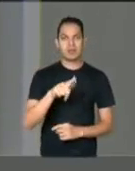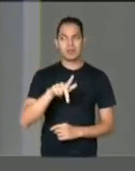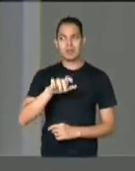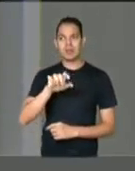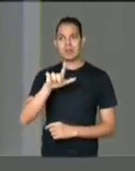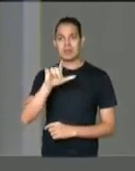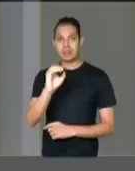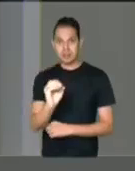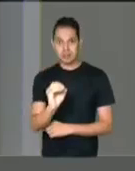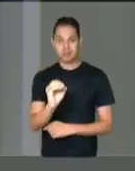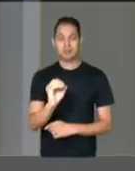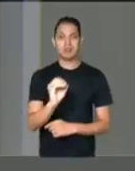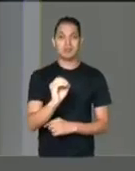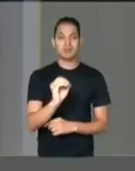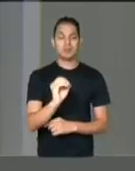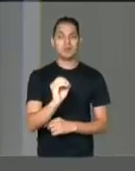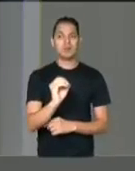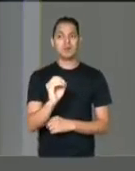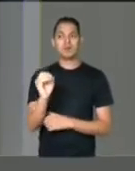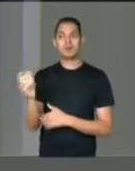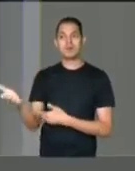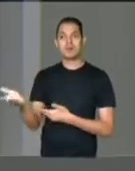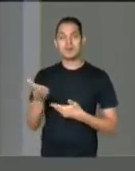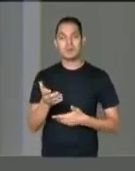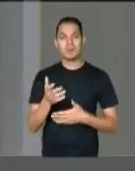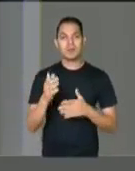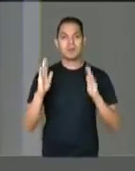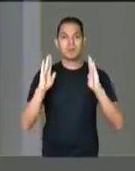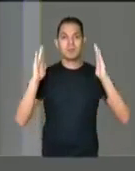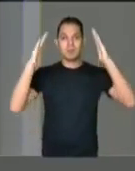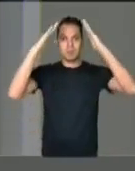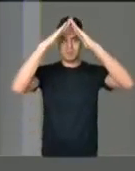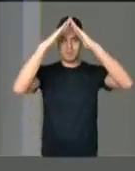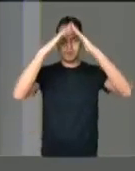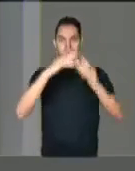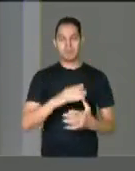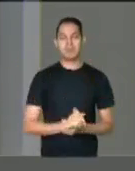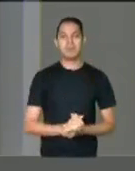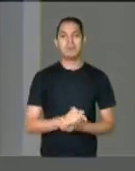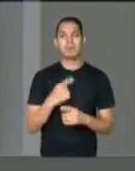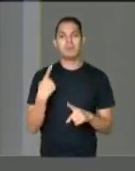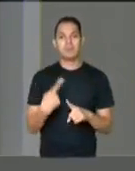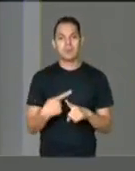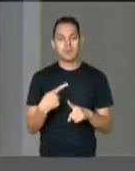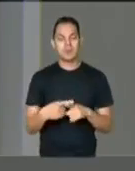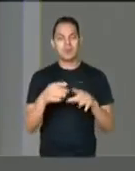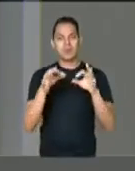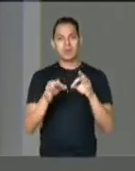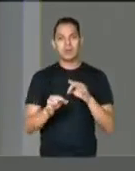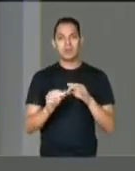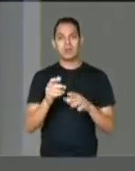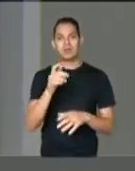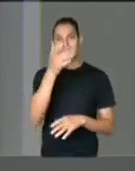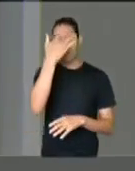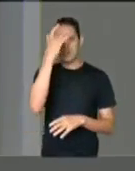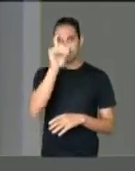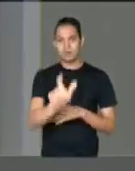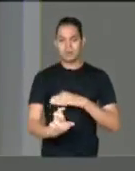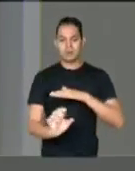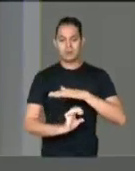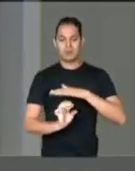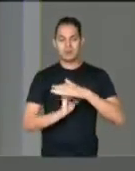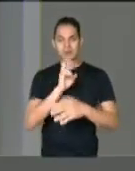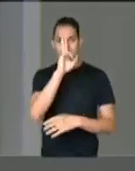Sá sendo recebido pelo Papa, porque sem dúvida nenhuma foi o empresário baiano